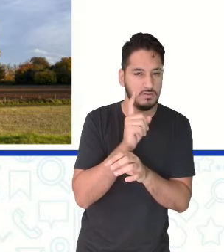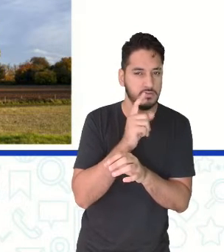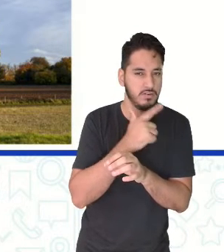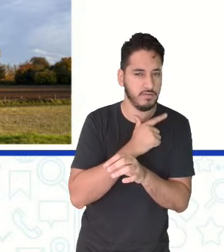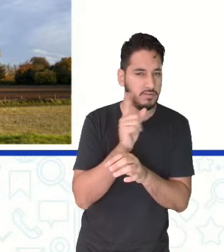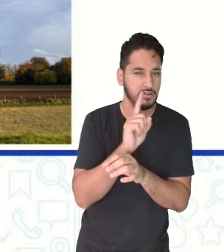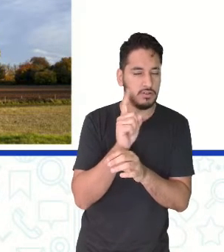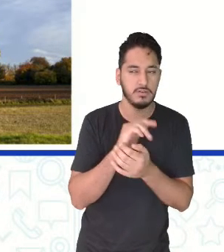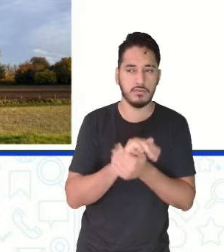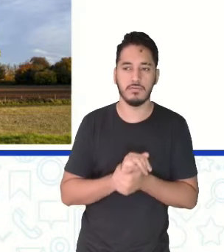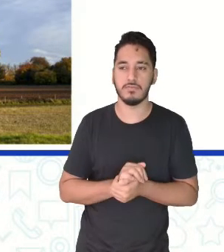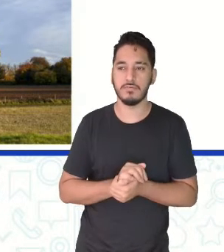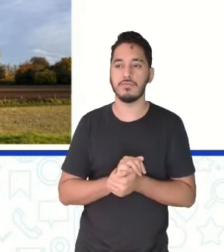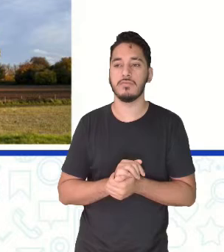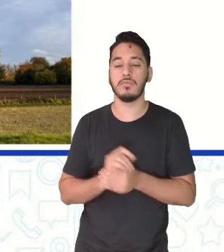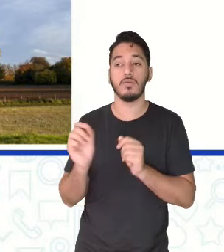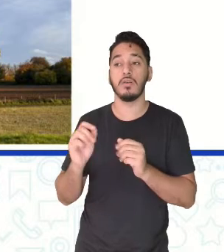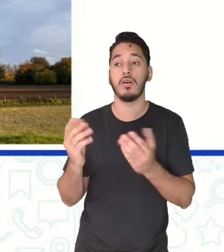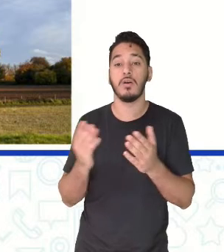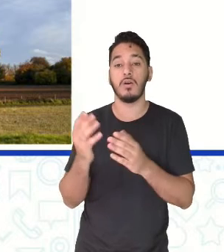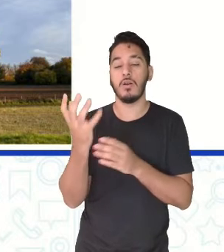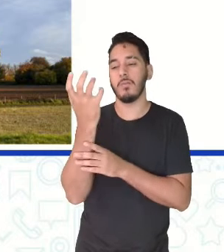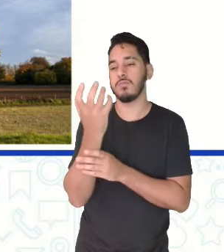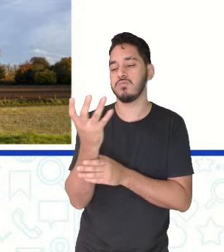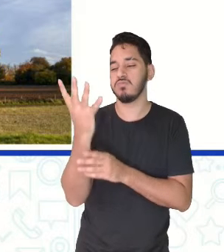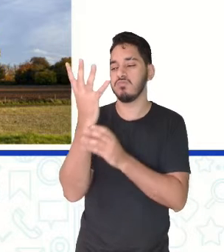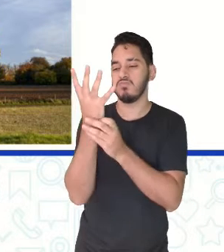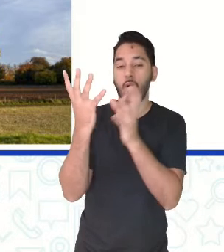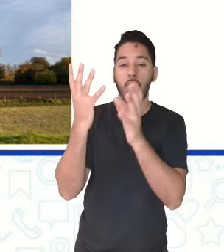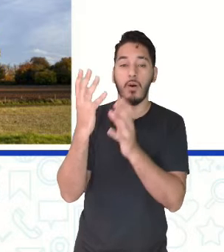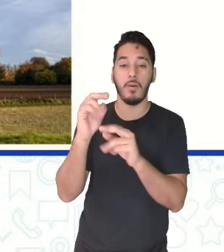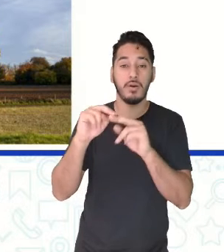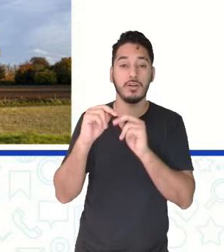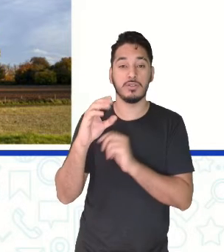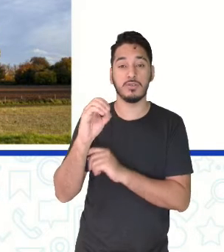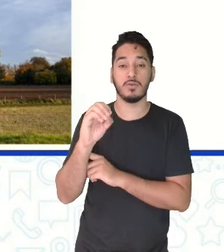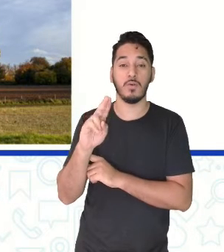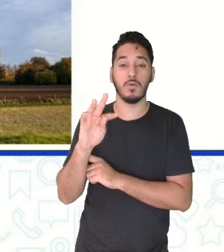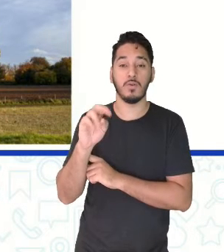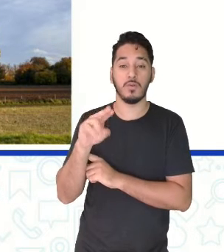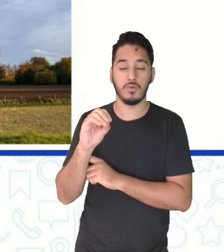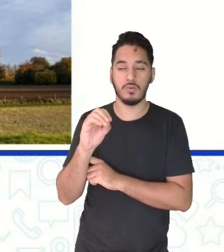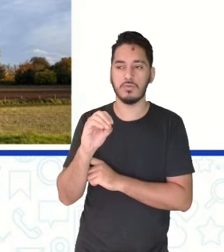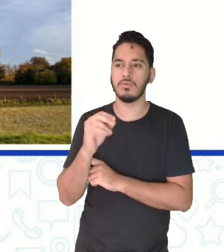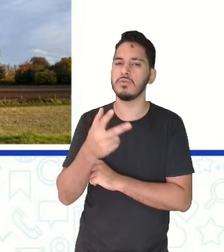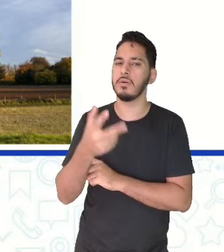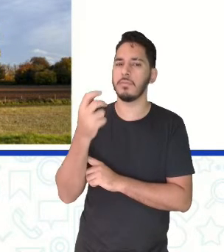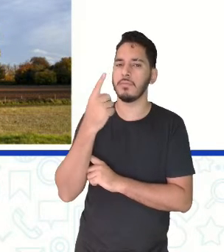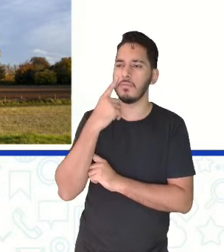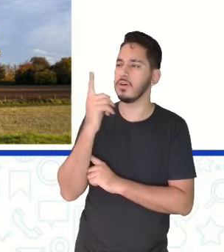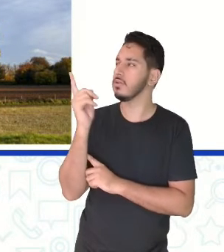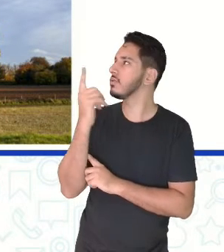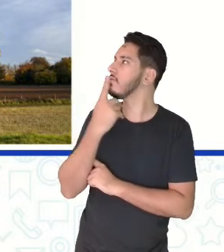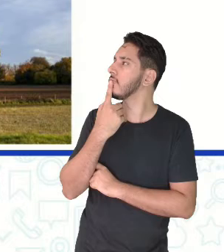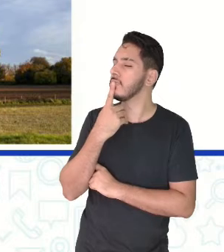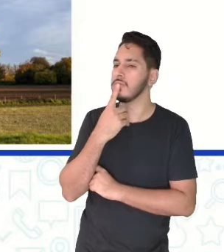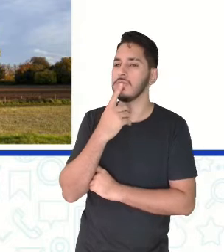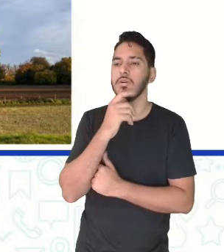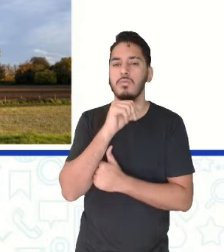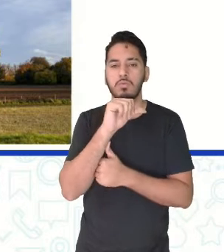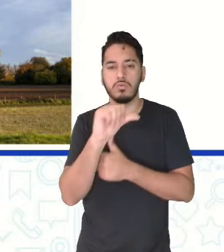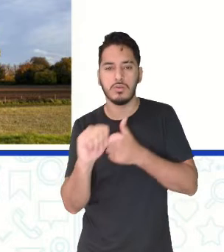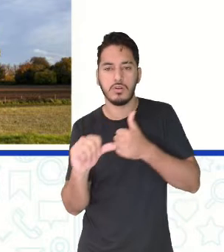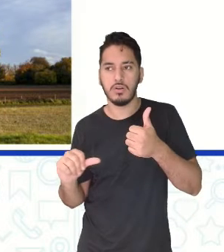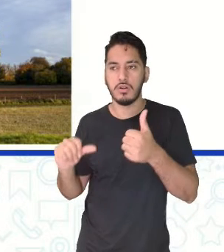folhas de outono, né? Eita, aquela coisa bem amarelada, enfim. A gente nota através das mudanças, né,